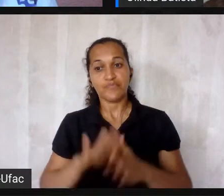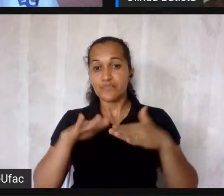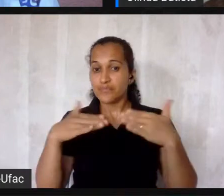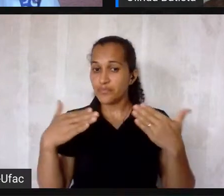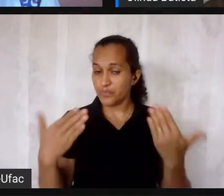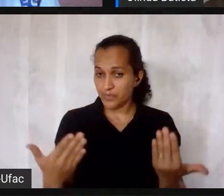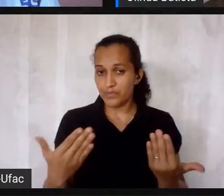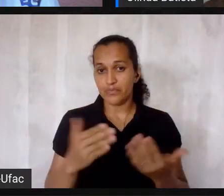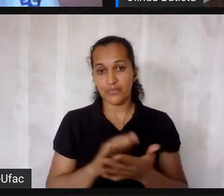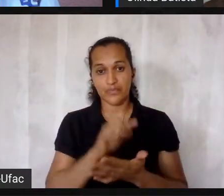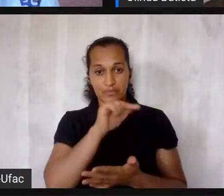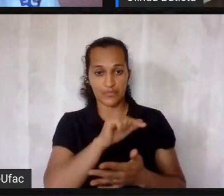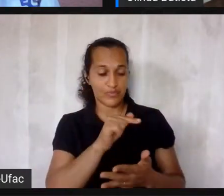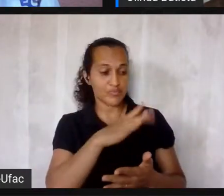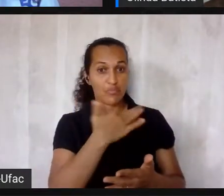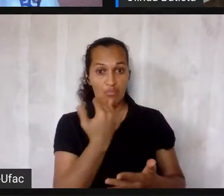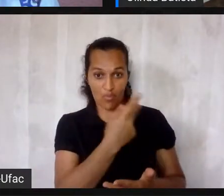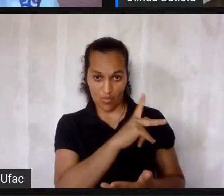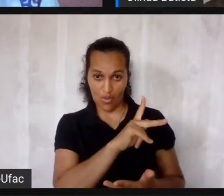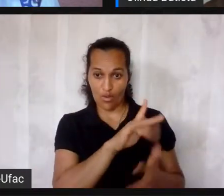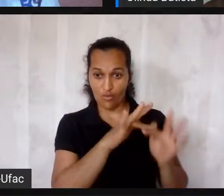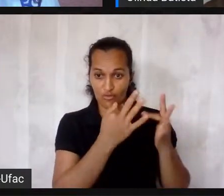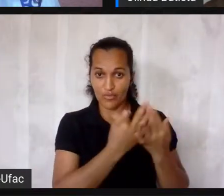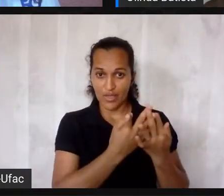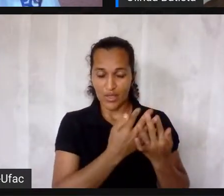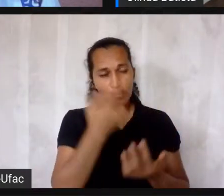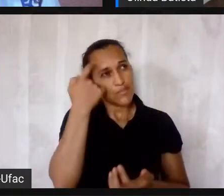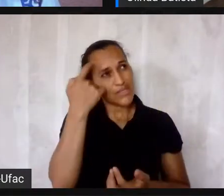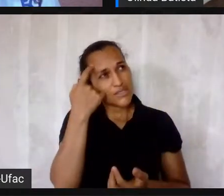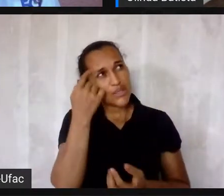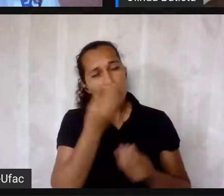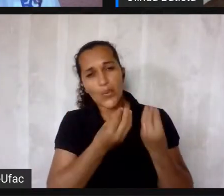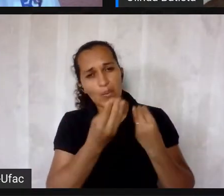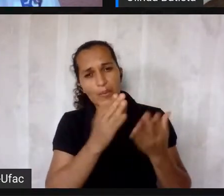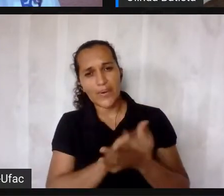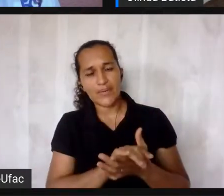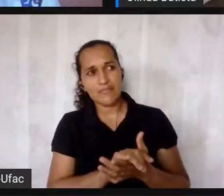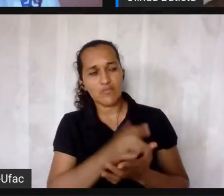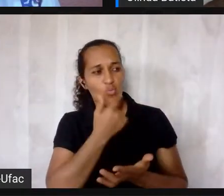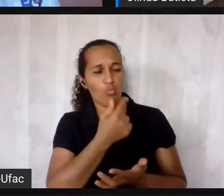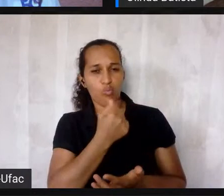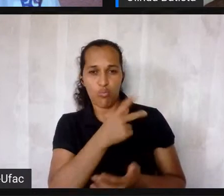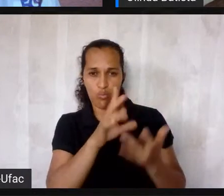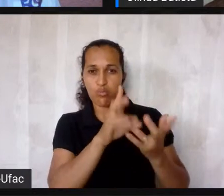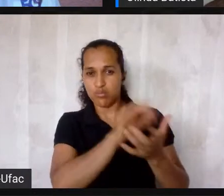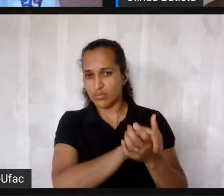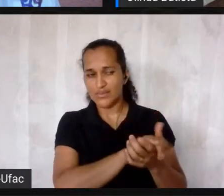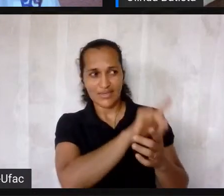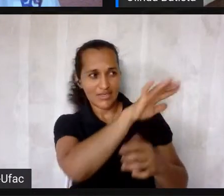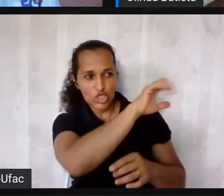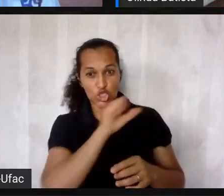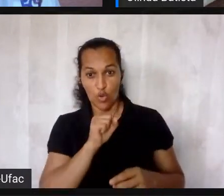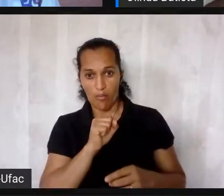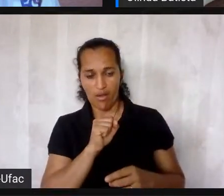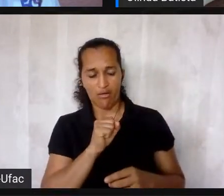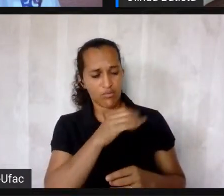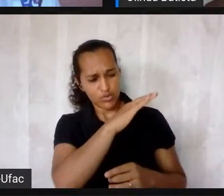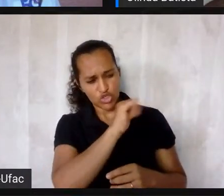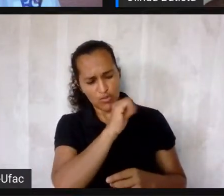eu fiquei realmente com remorso, porque eu pensava muito nisso. E muitas vezes ele me chamava para alguns